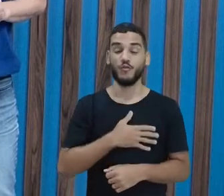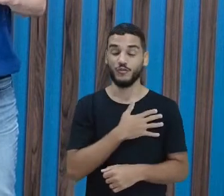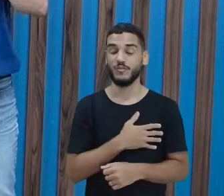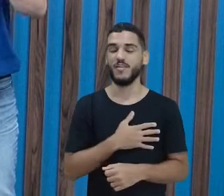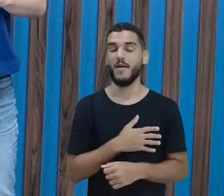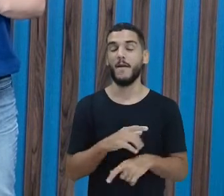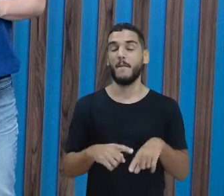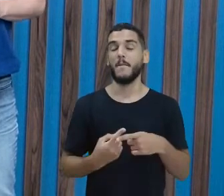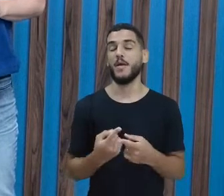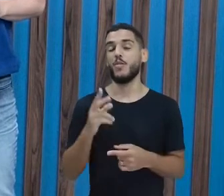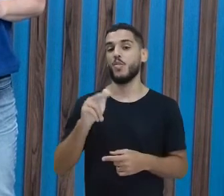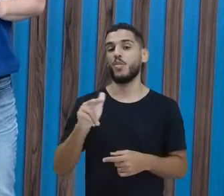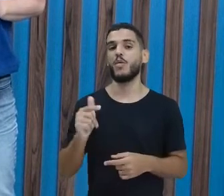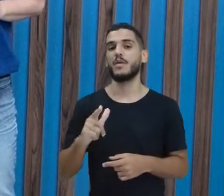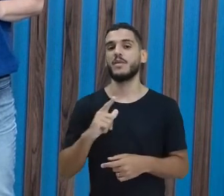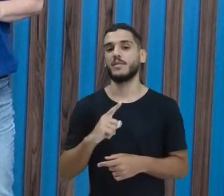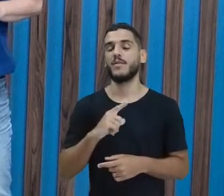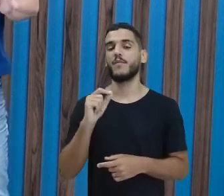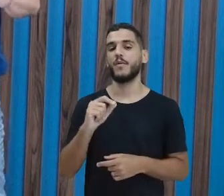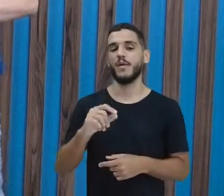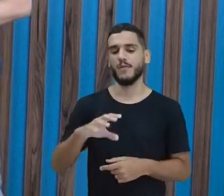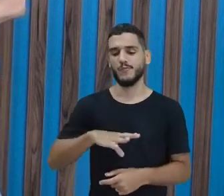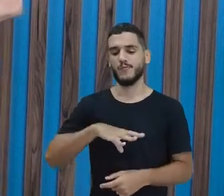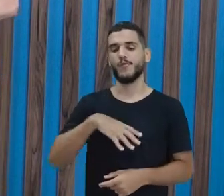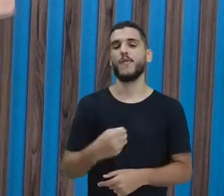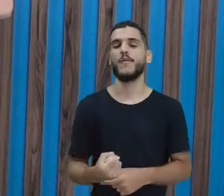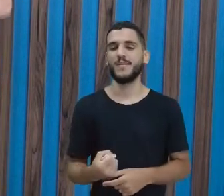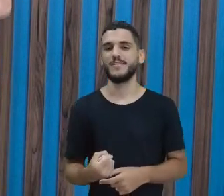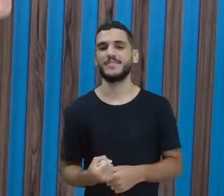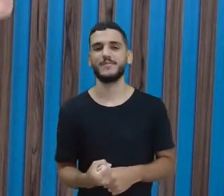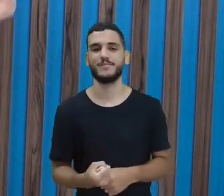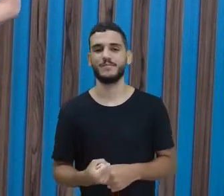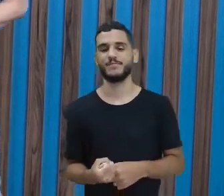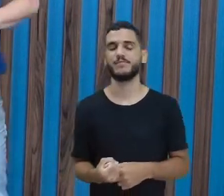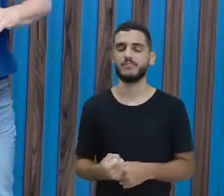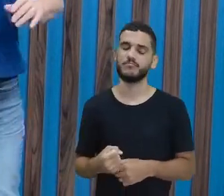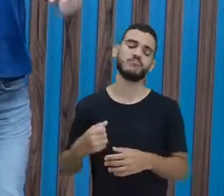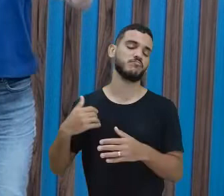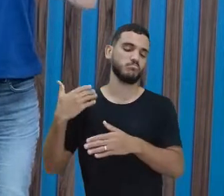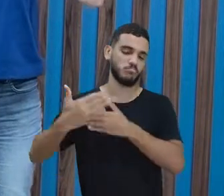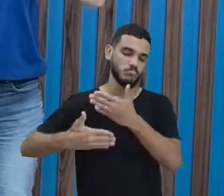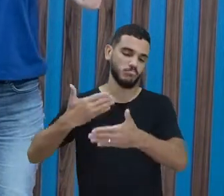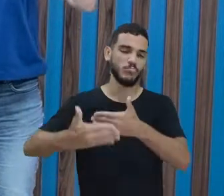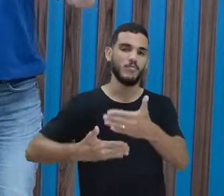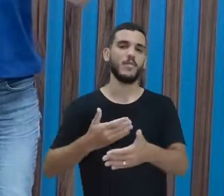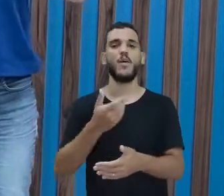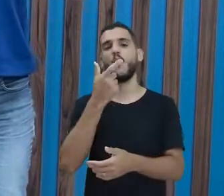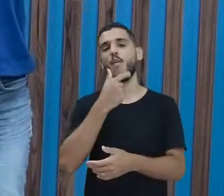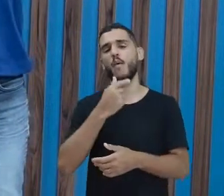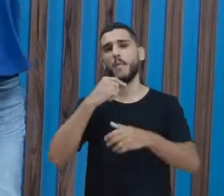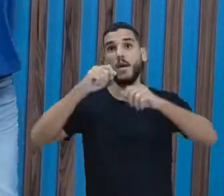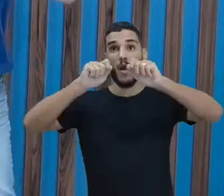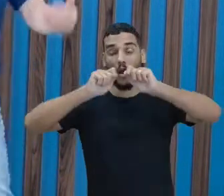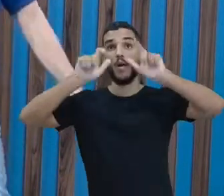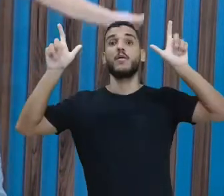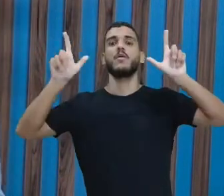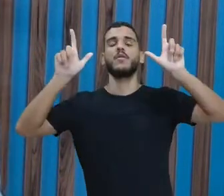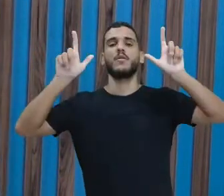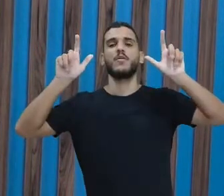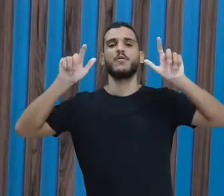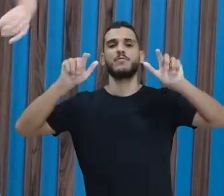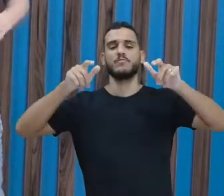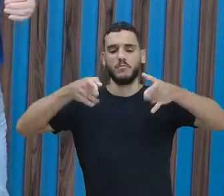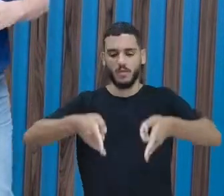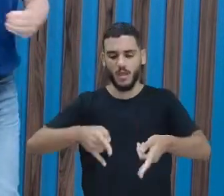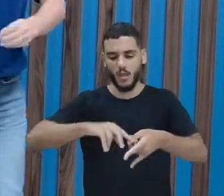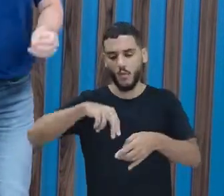de chegar junto. Bom, passado algum tempo, Planílio um dia acordou de sobressalto, saiu, pulou da